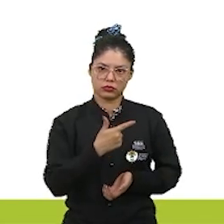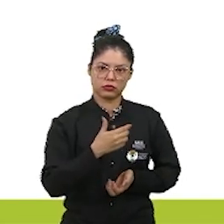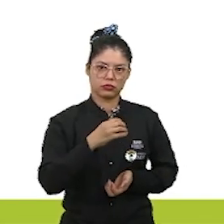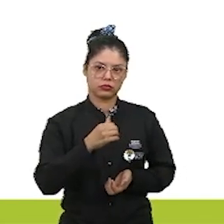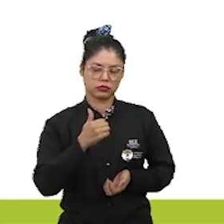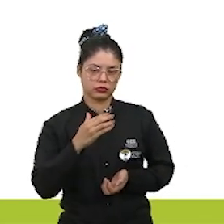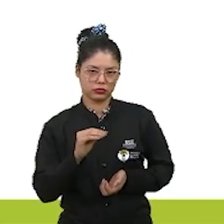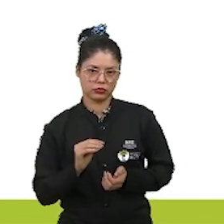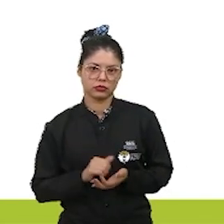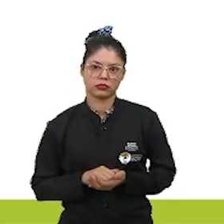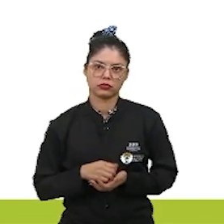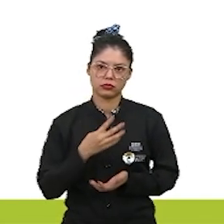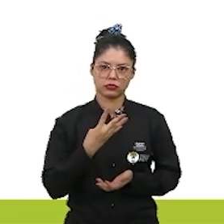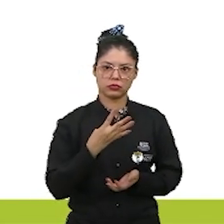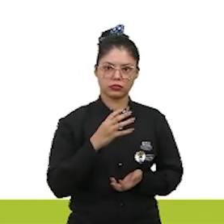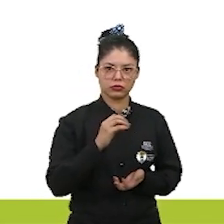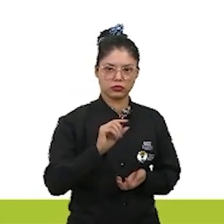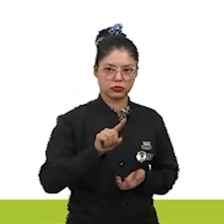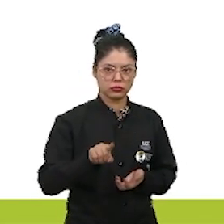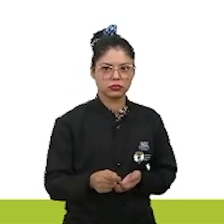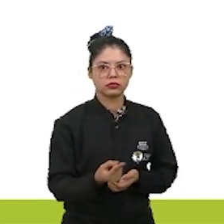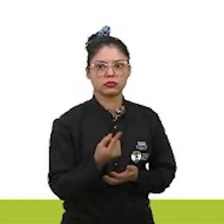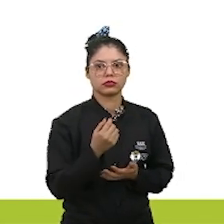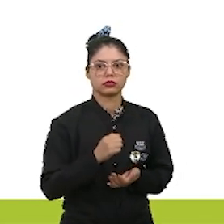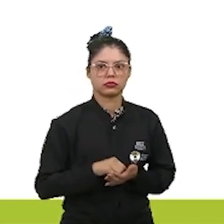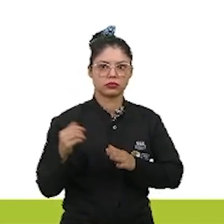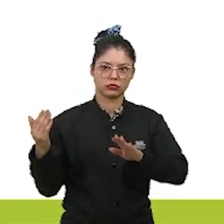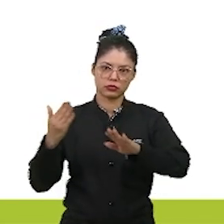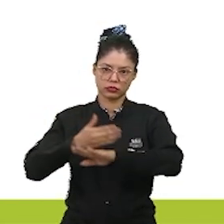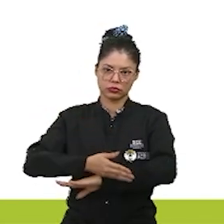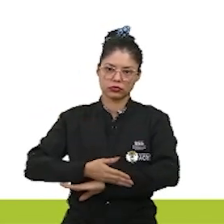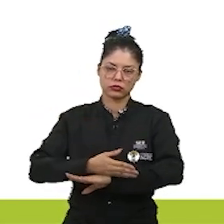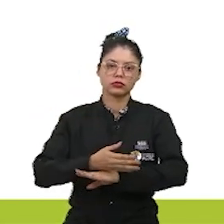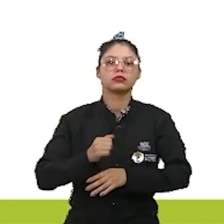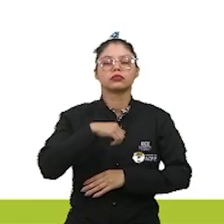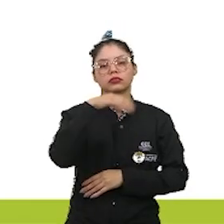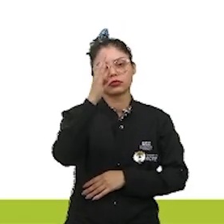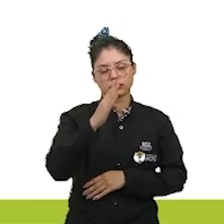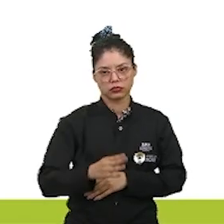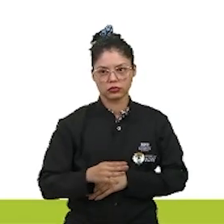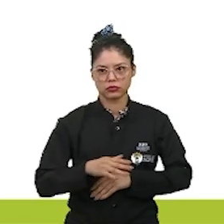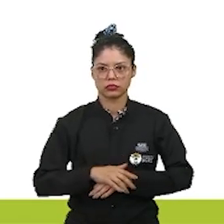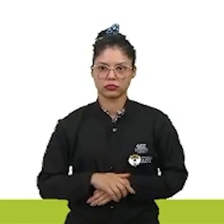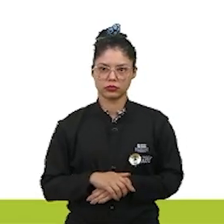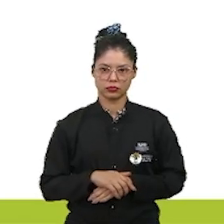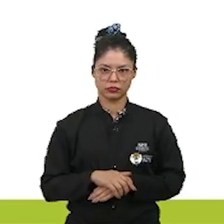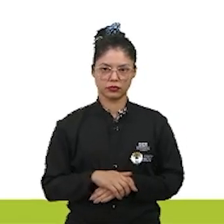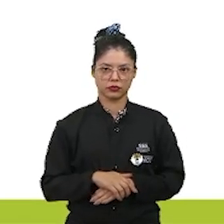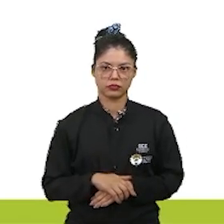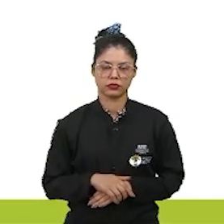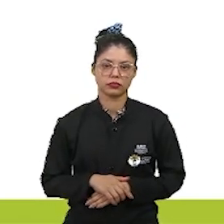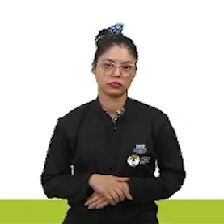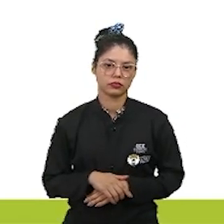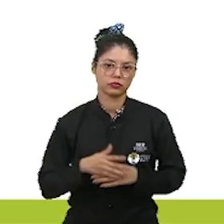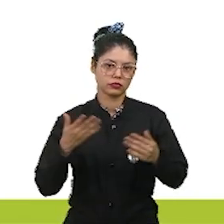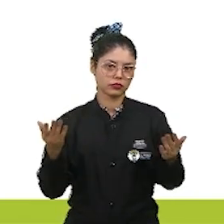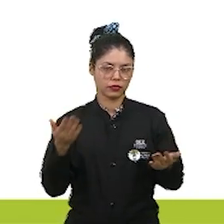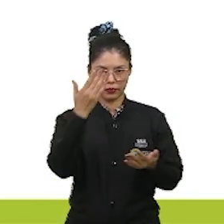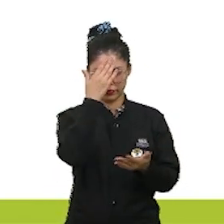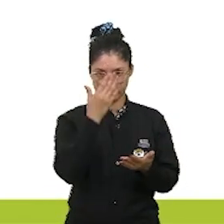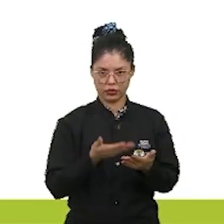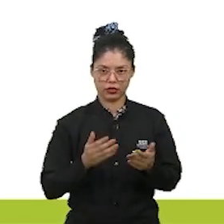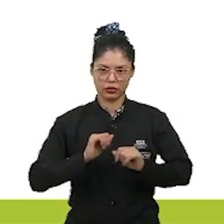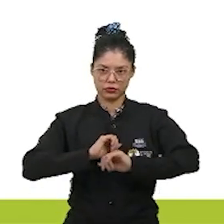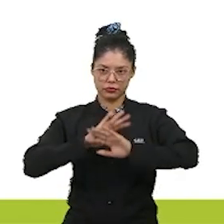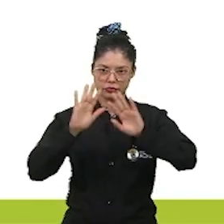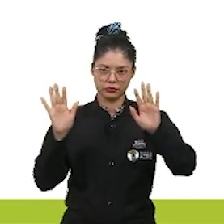2010, quase 40 mil haitianos já entraram no território brasileiro, né, pessoal? Creio que ficou